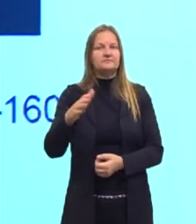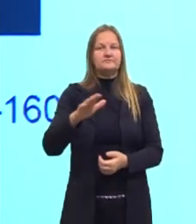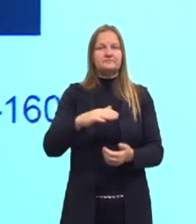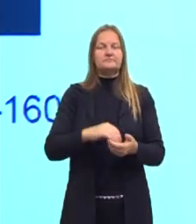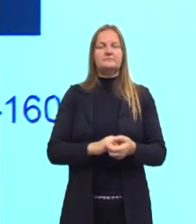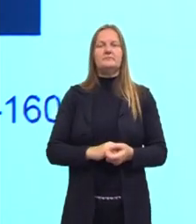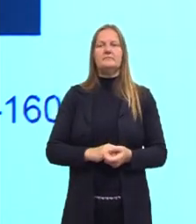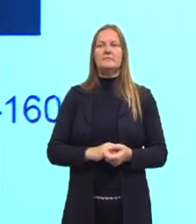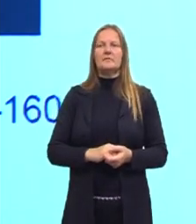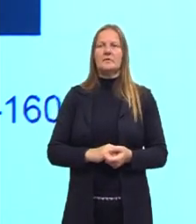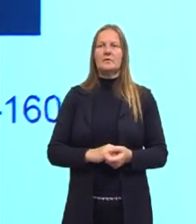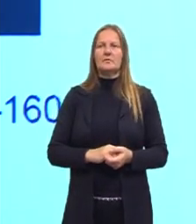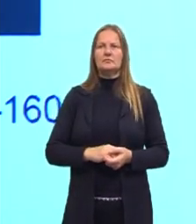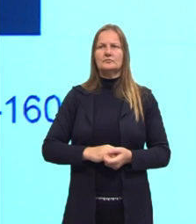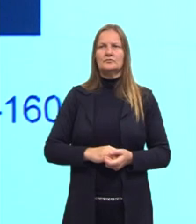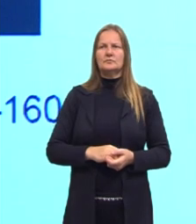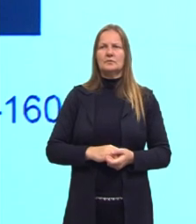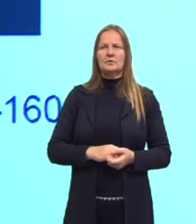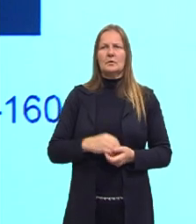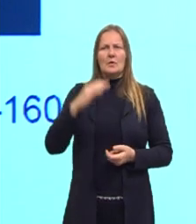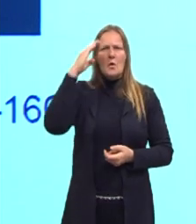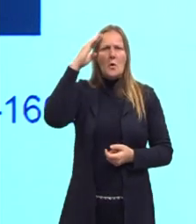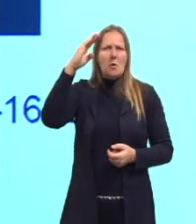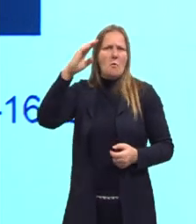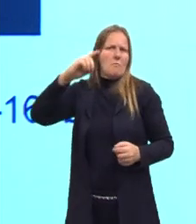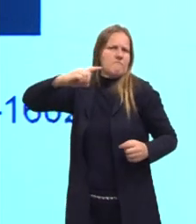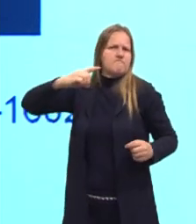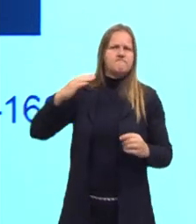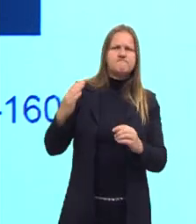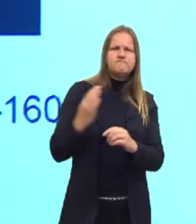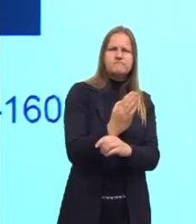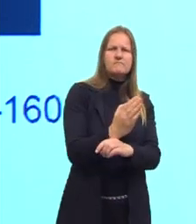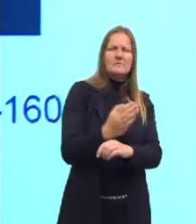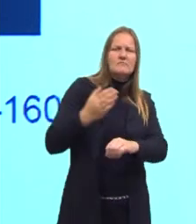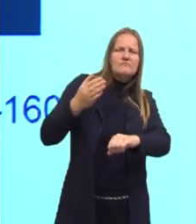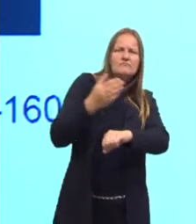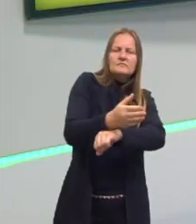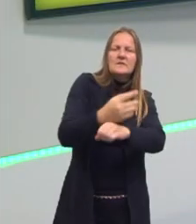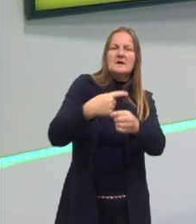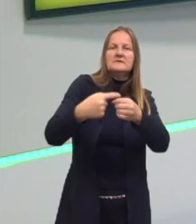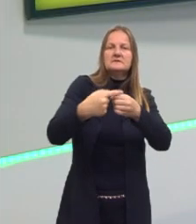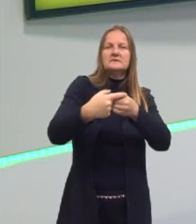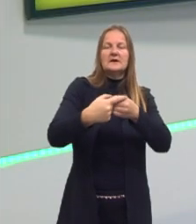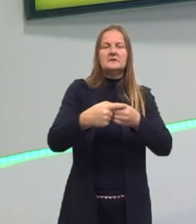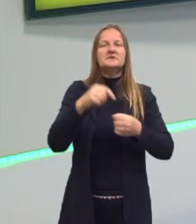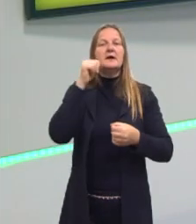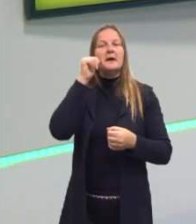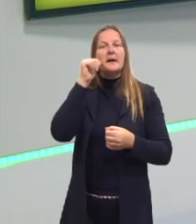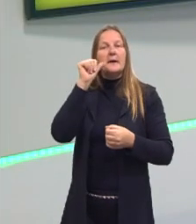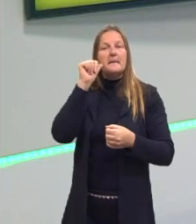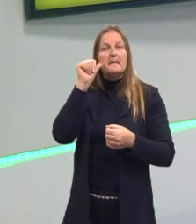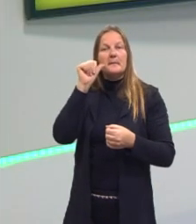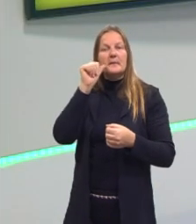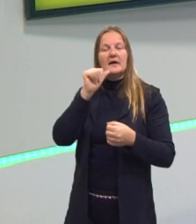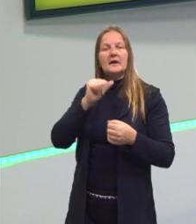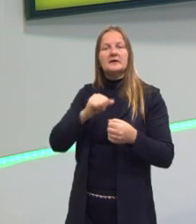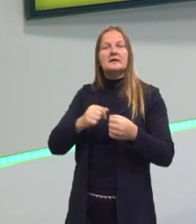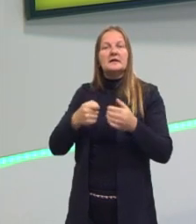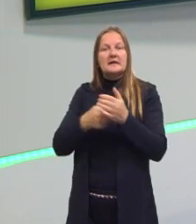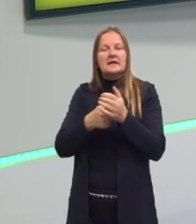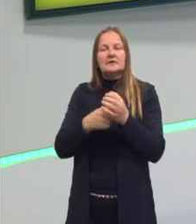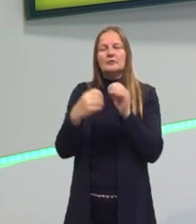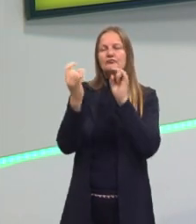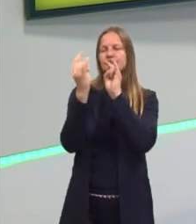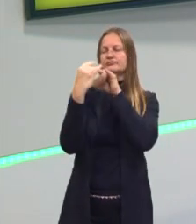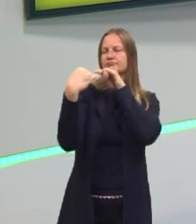de um soldado né holofernes que invade uma cidade E aí a artemisia tenta então